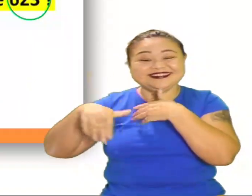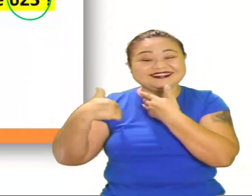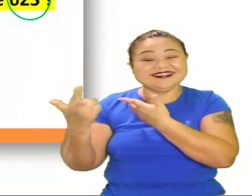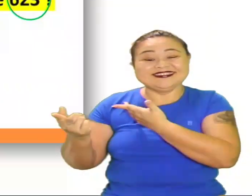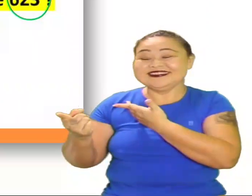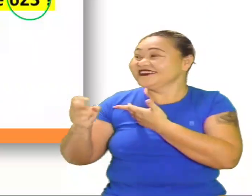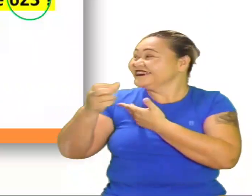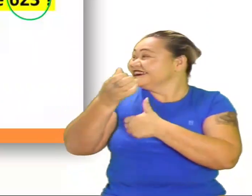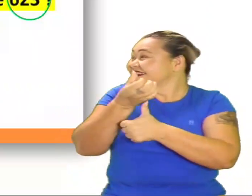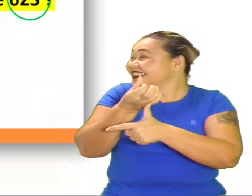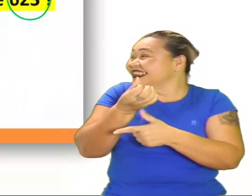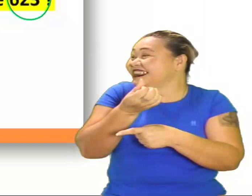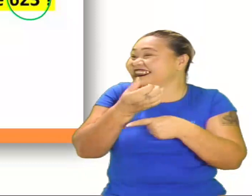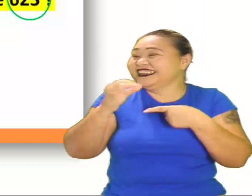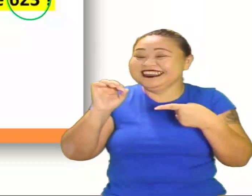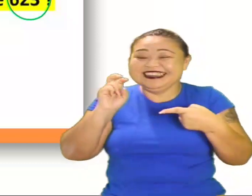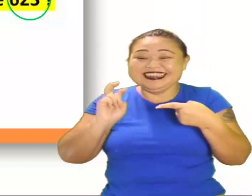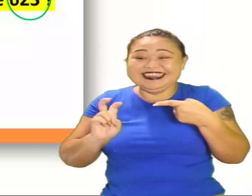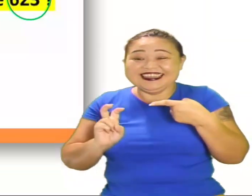5?